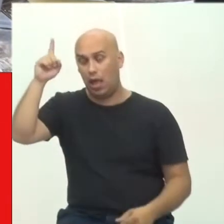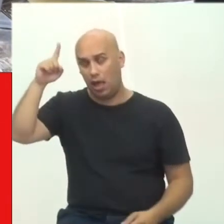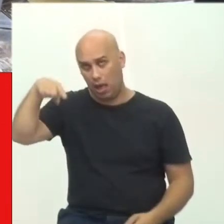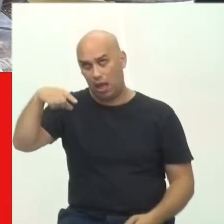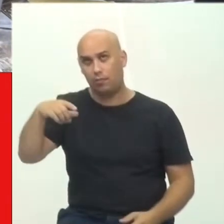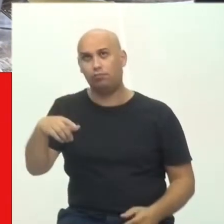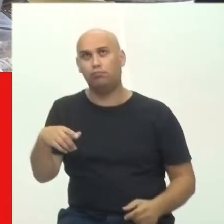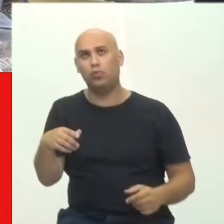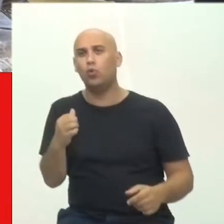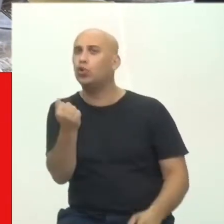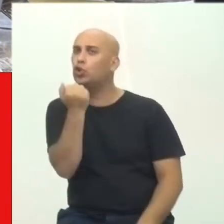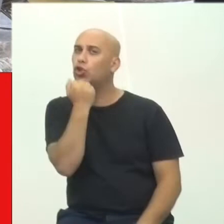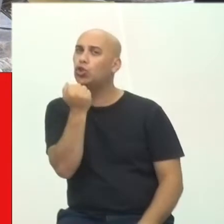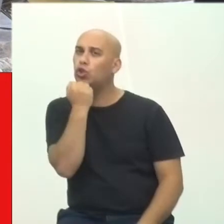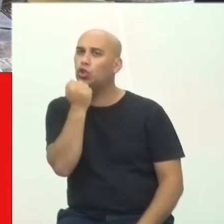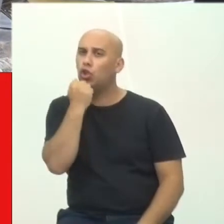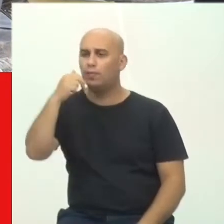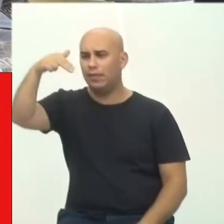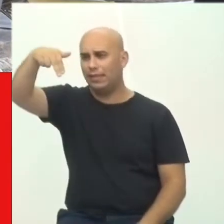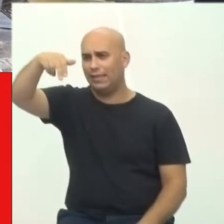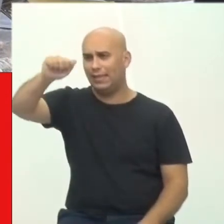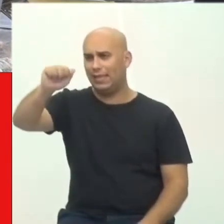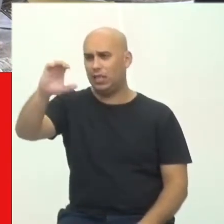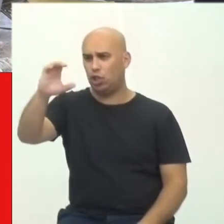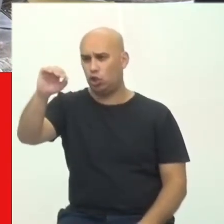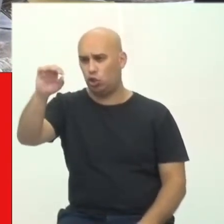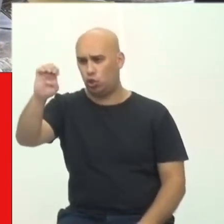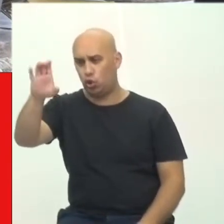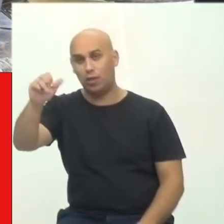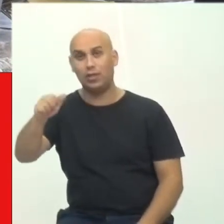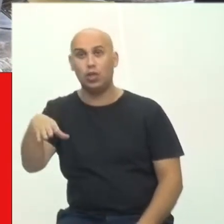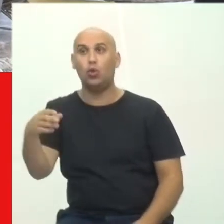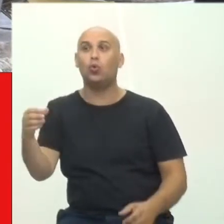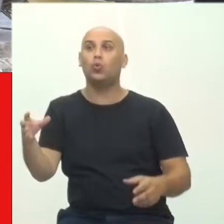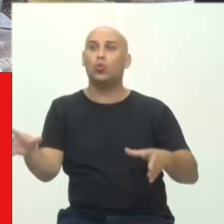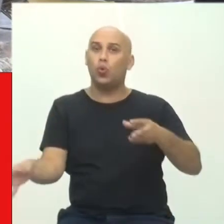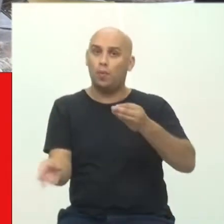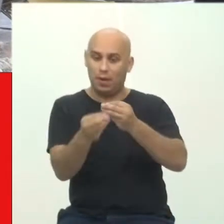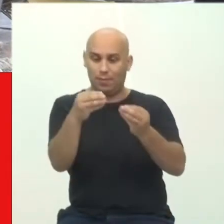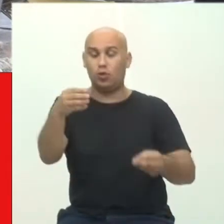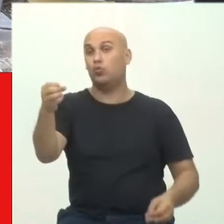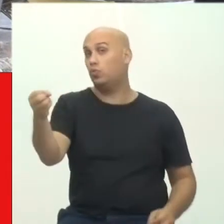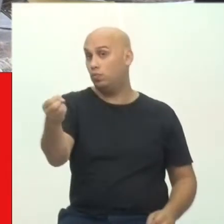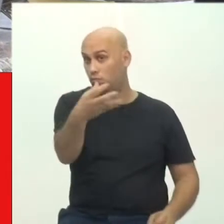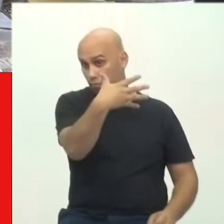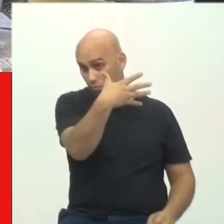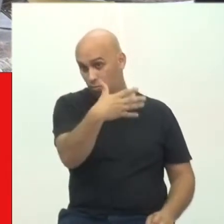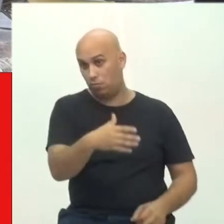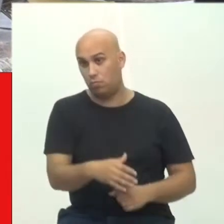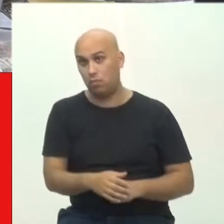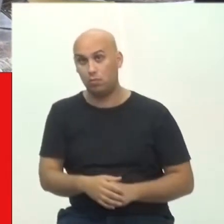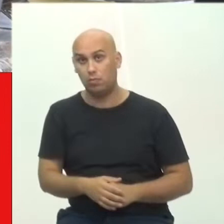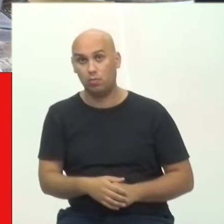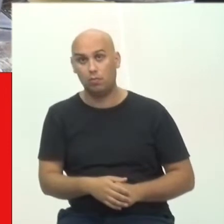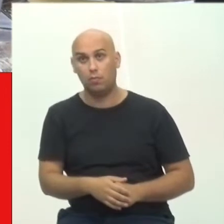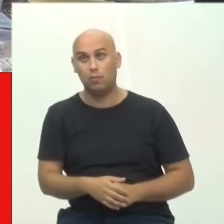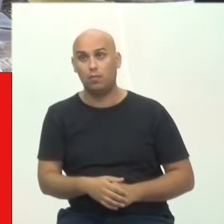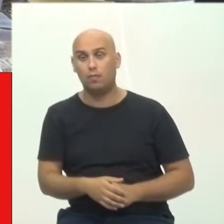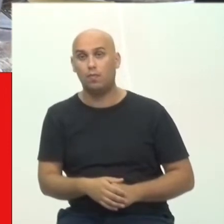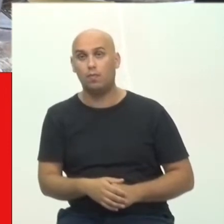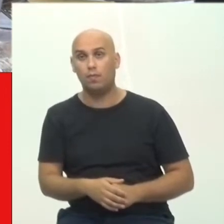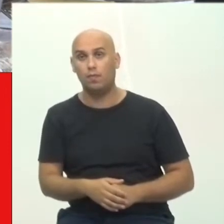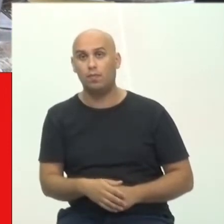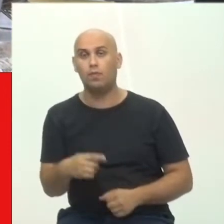trecho. Então, foi um complemento e uma atualização, né, nesse sentido. E